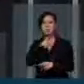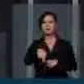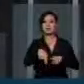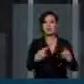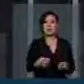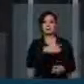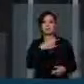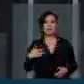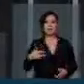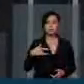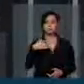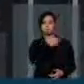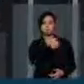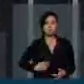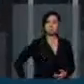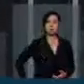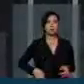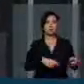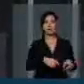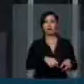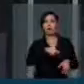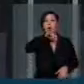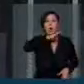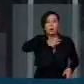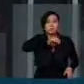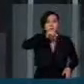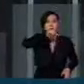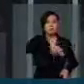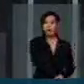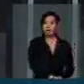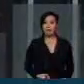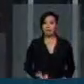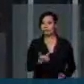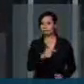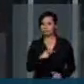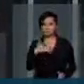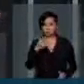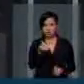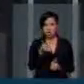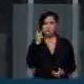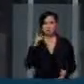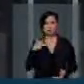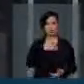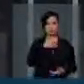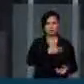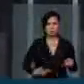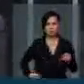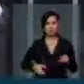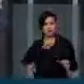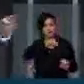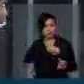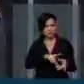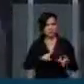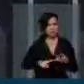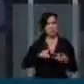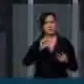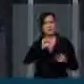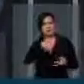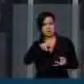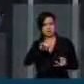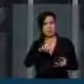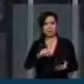pública. Então não tem dinheiro para saúde pública, para educação, para moradia popular, para o saneamento, mas tem para pagar juros.